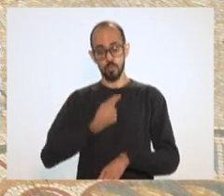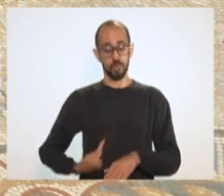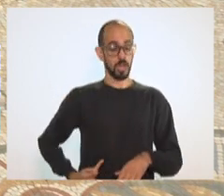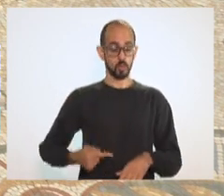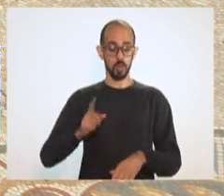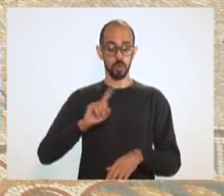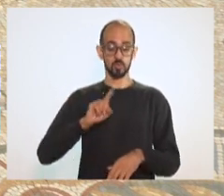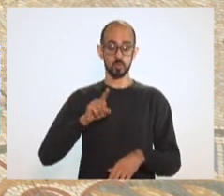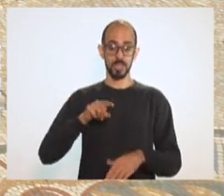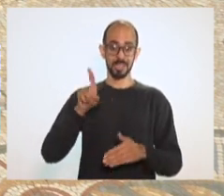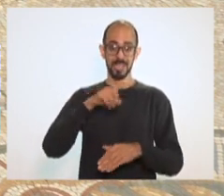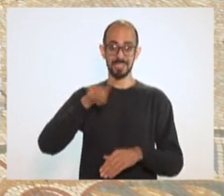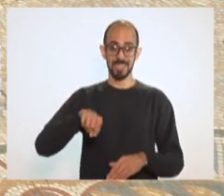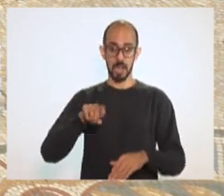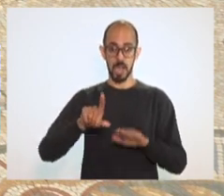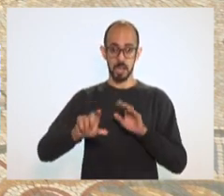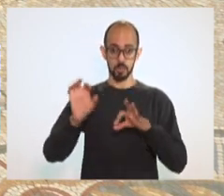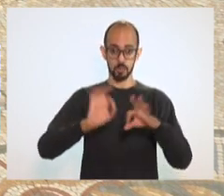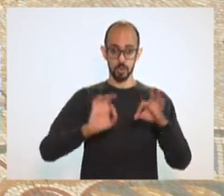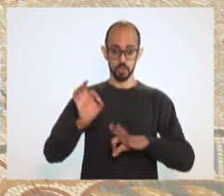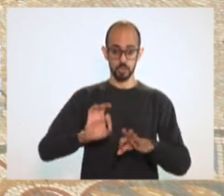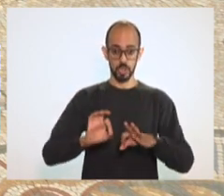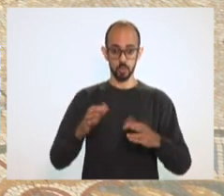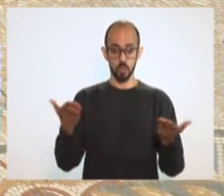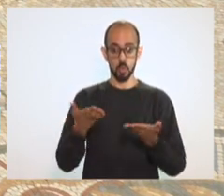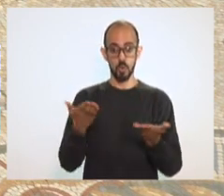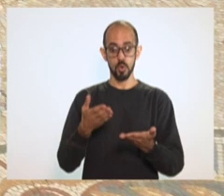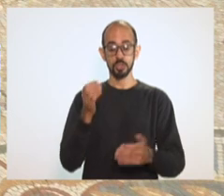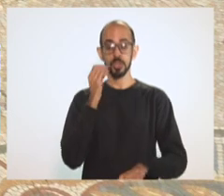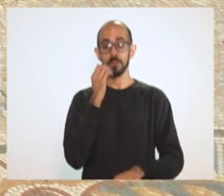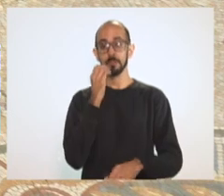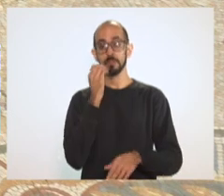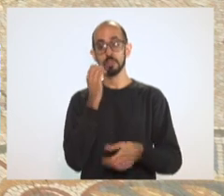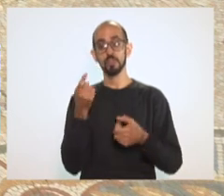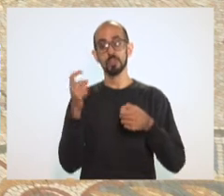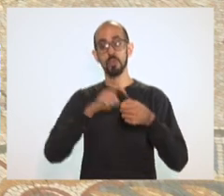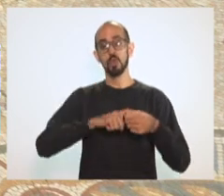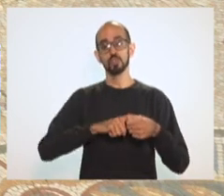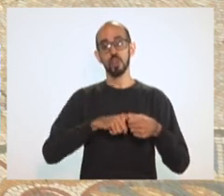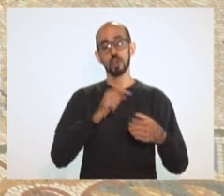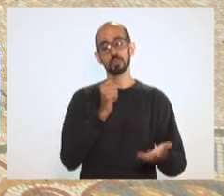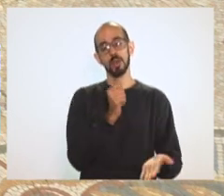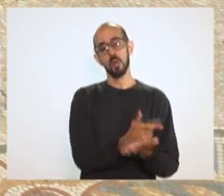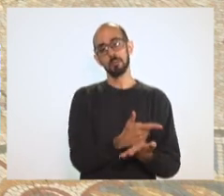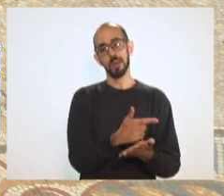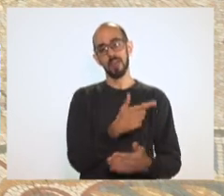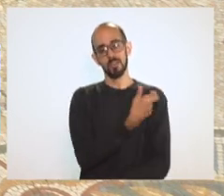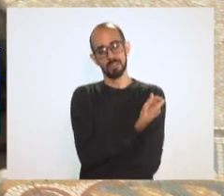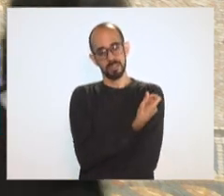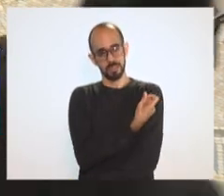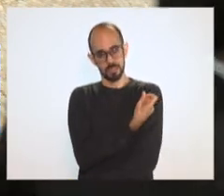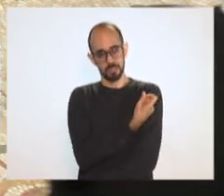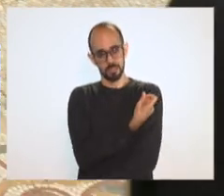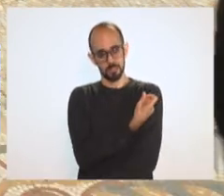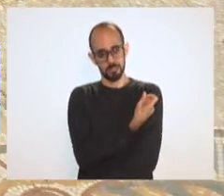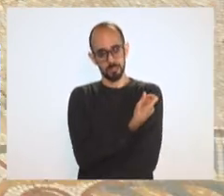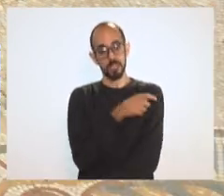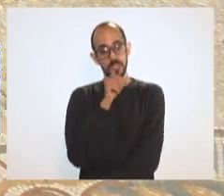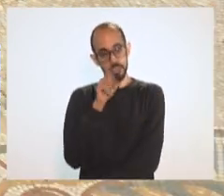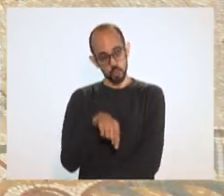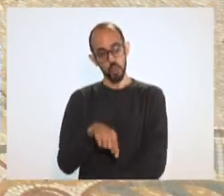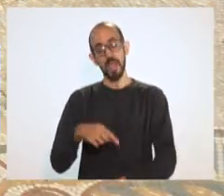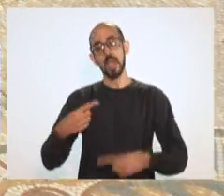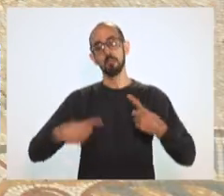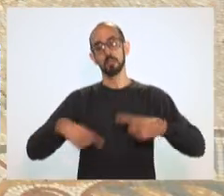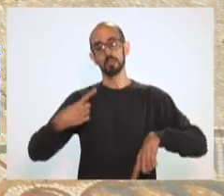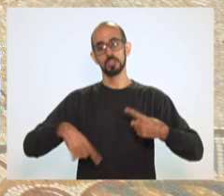foi aprovado, hoje ele já poderia fazer parte de um consórcio para comprar vacina. Isso é politizar. É negar